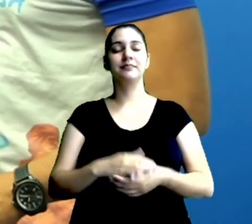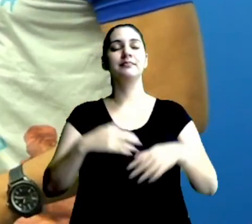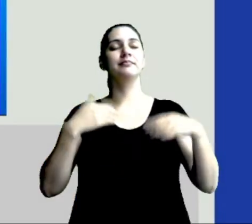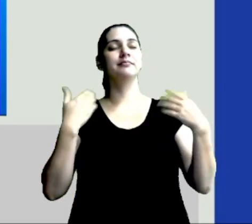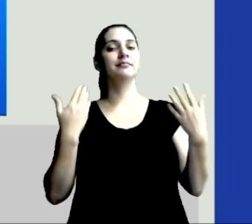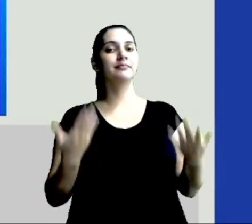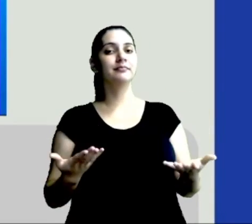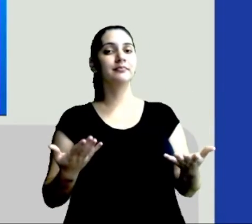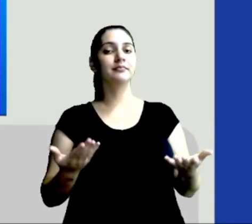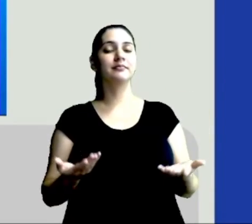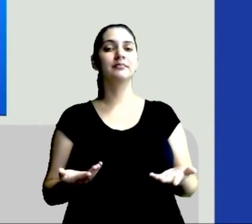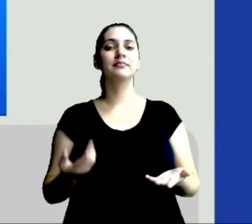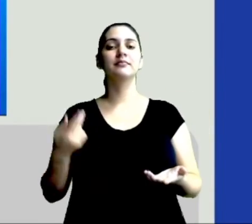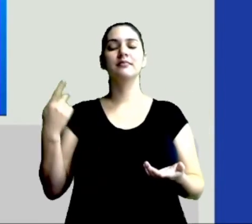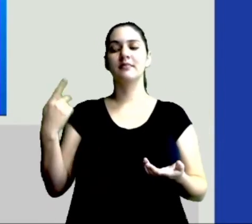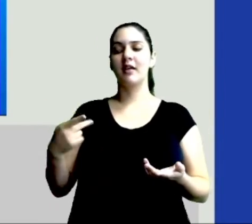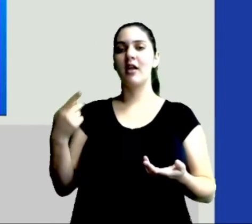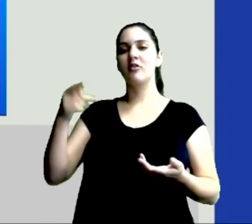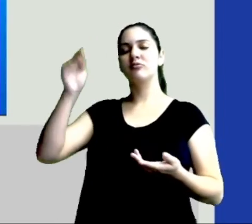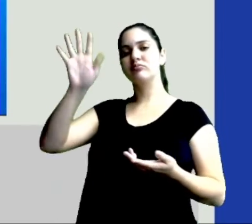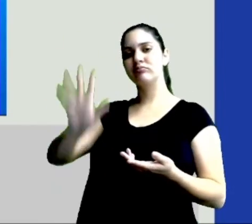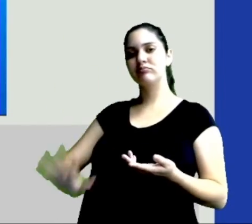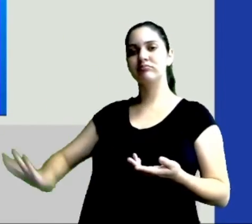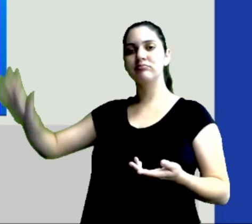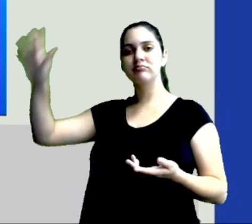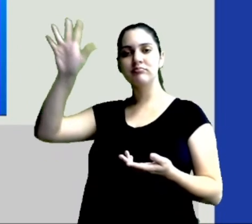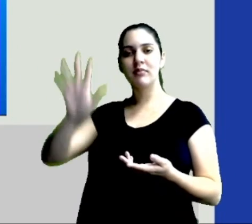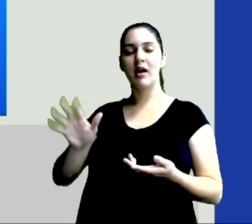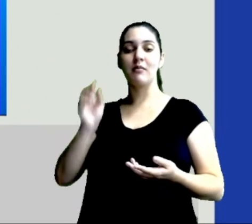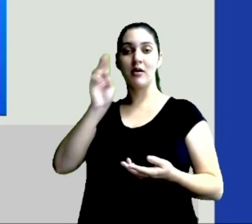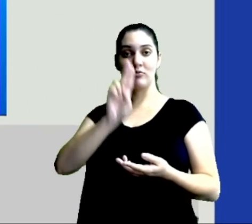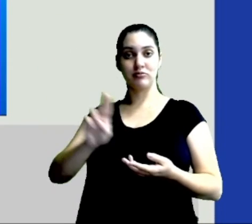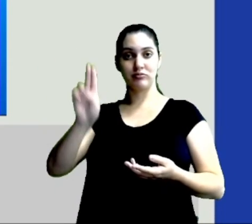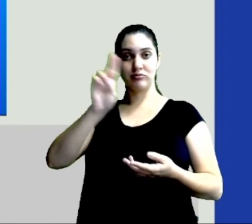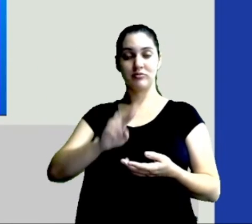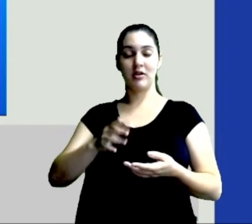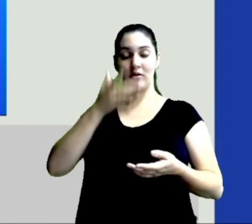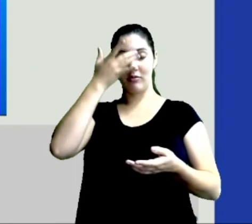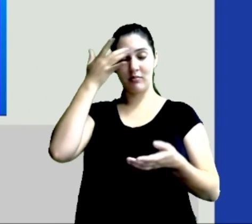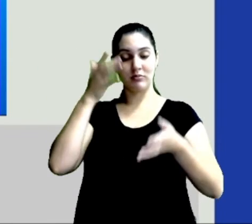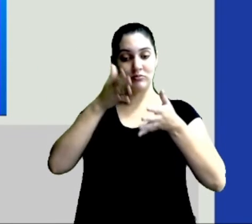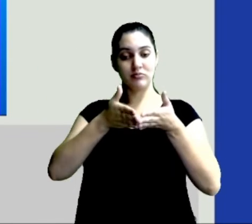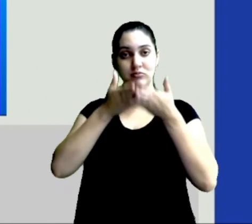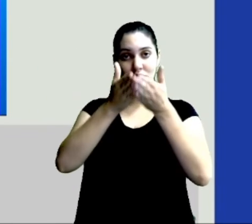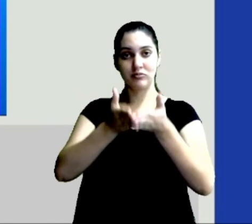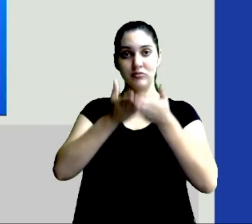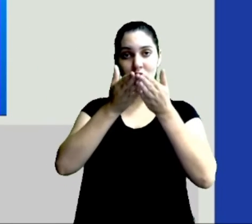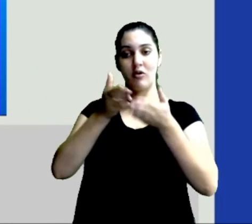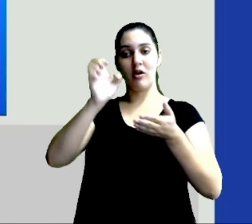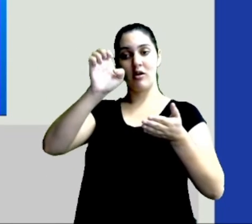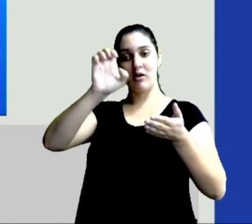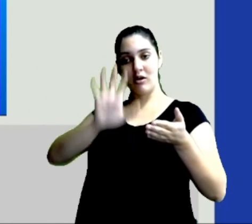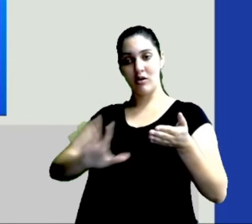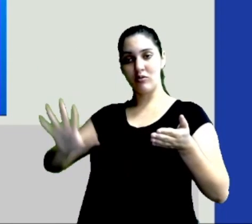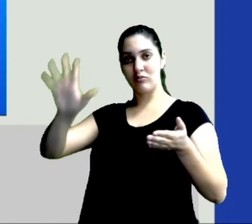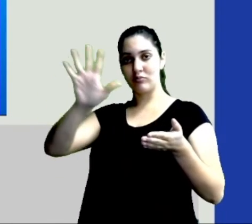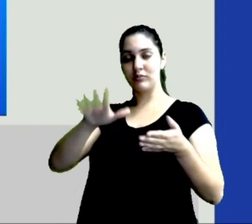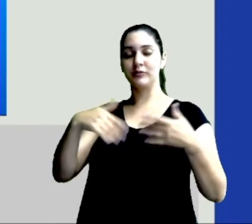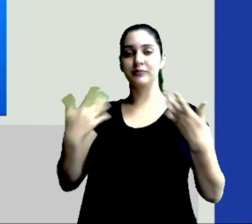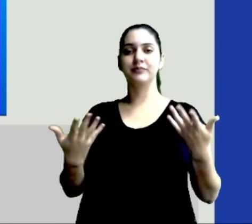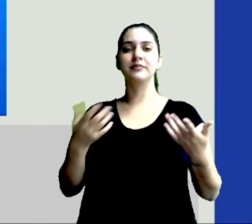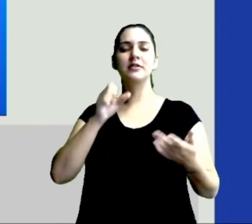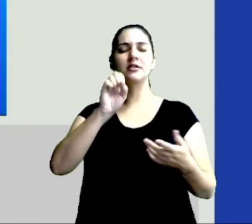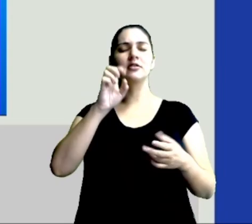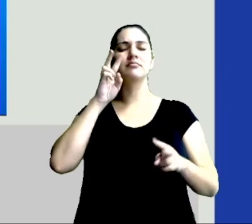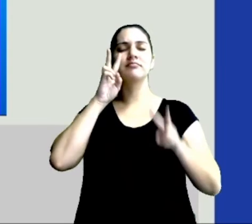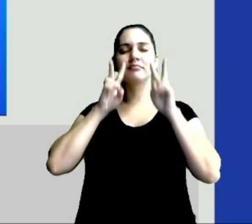Bem, este era um mapa utilizado pelos navegadores europeus. Foi feito por Ptolomeu, que era geógrafo e era astrônomo. Se você